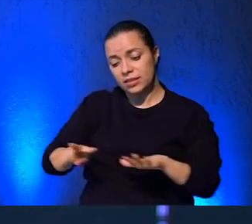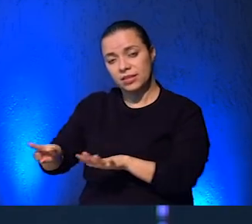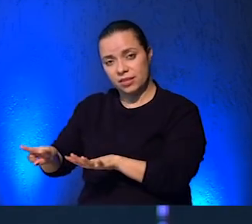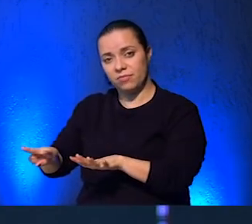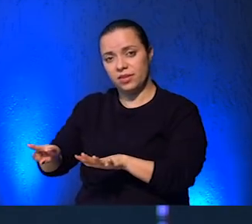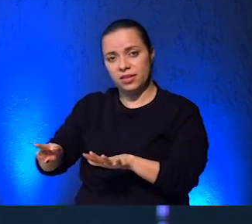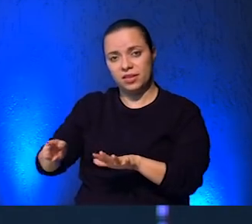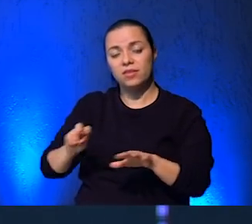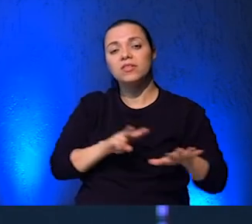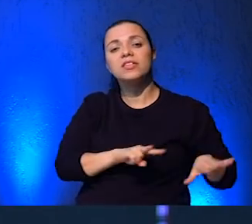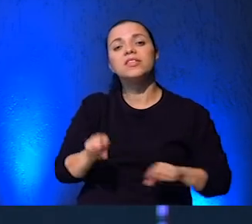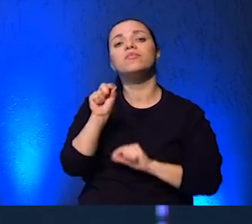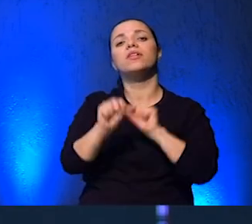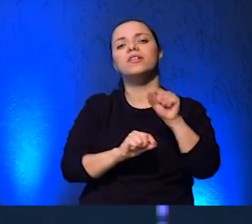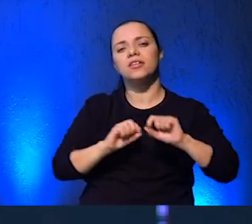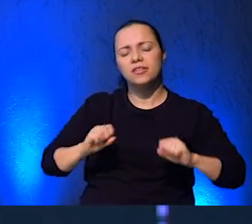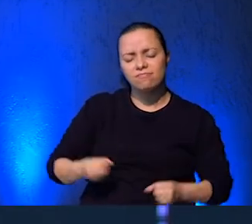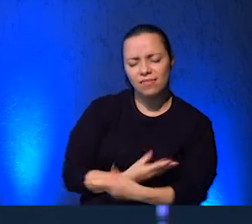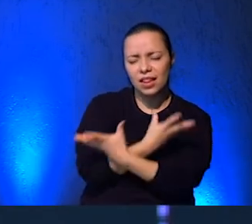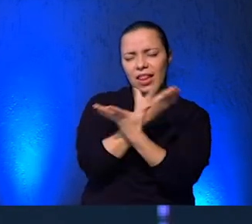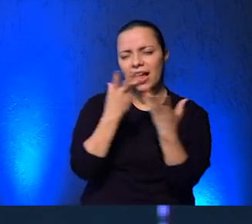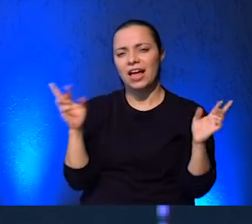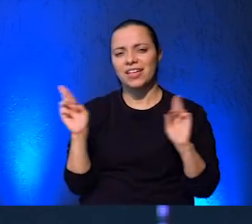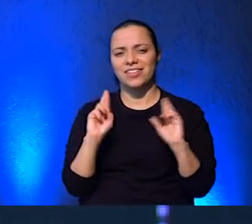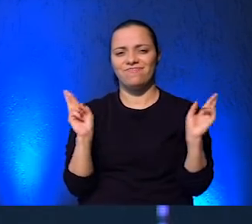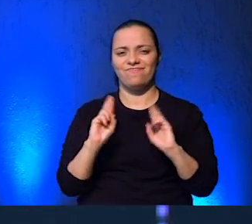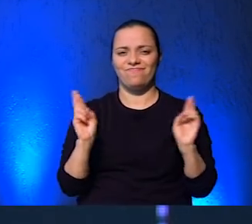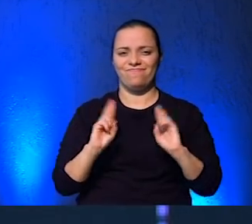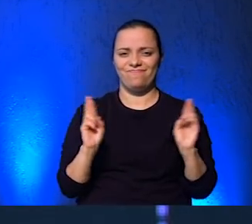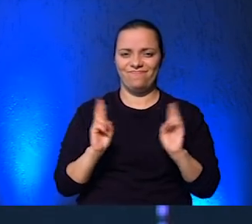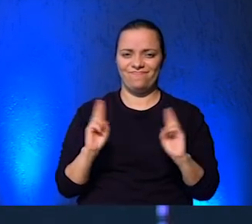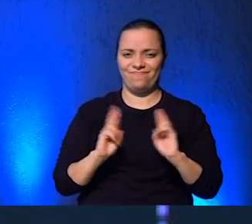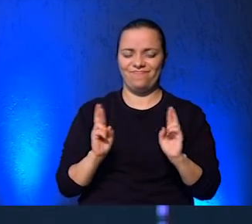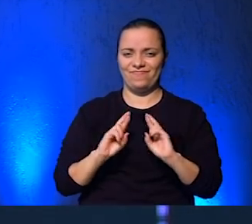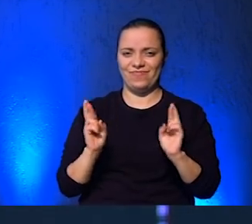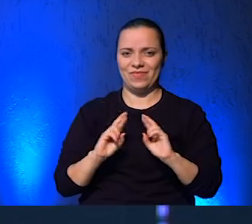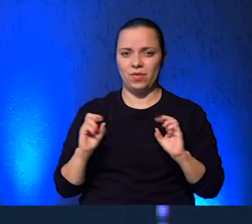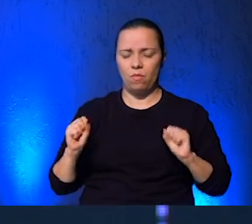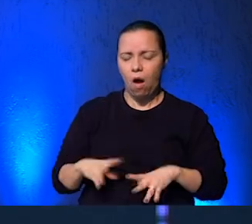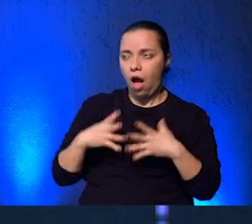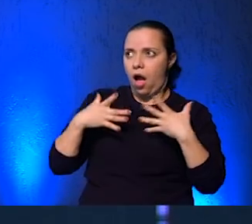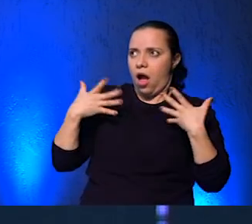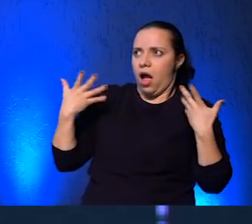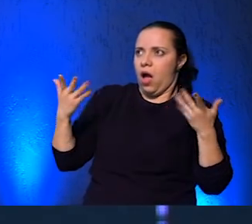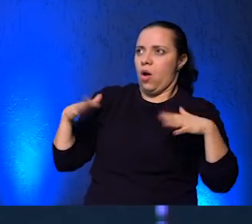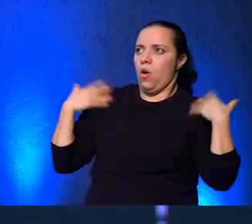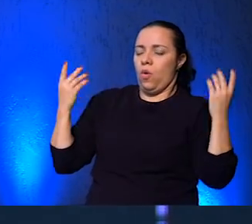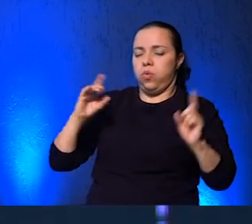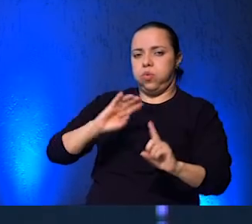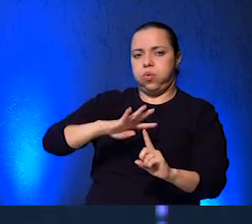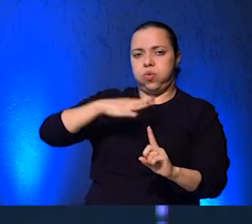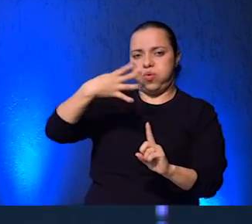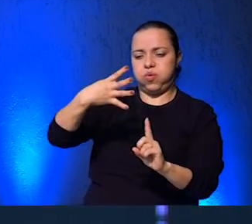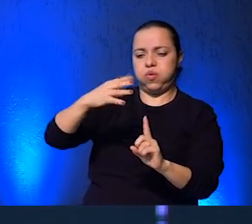milagres financeiros profissões sobre a naturais abundantes